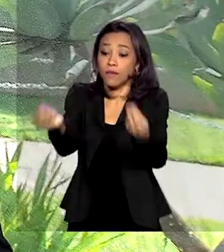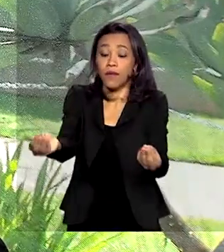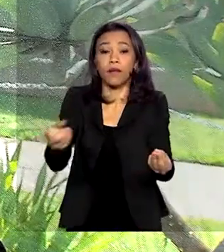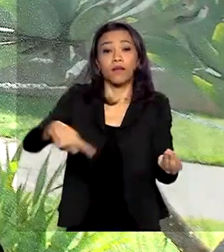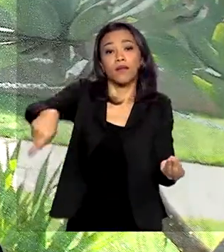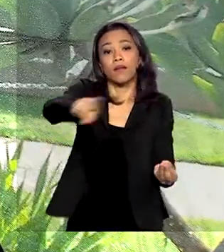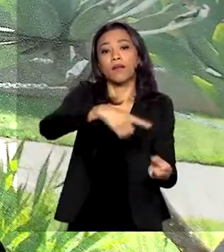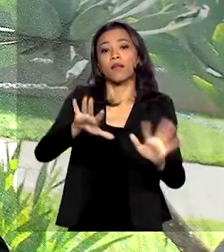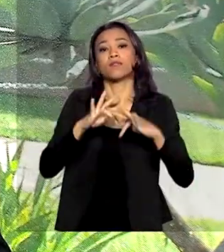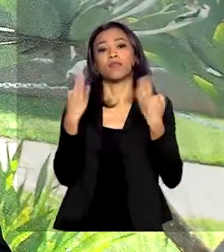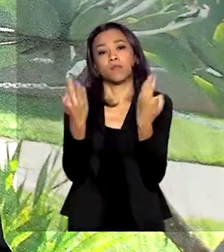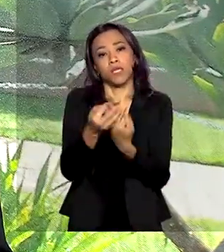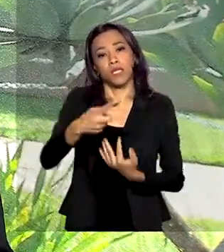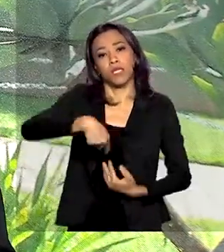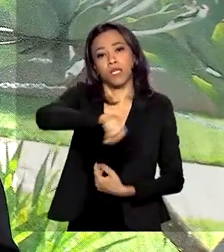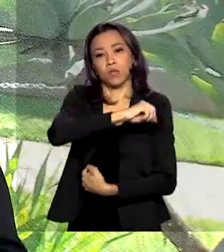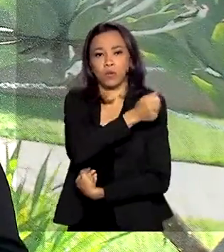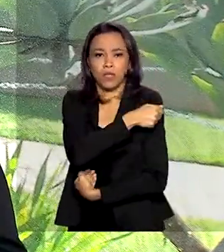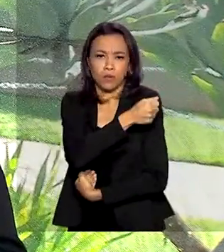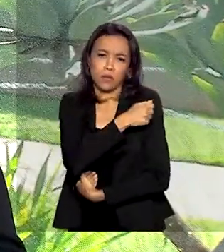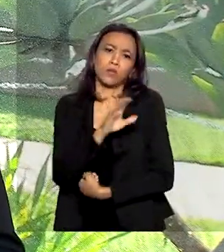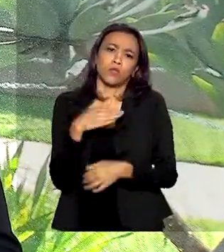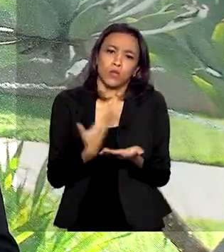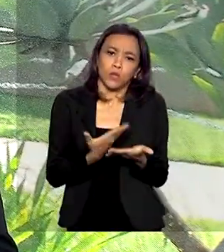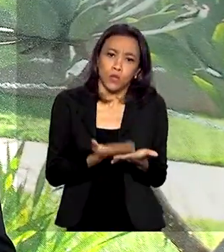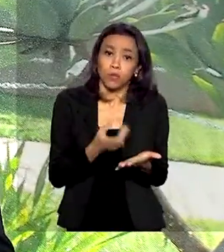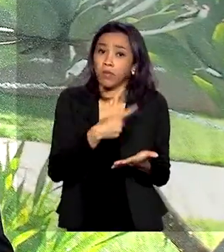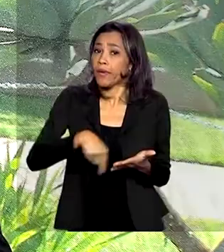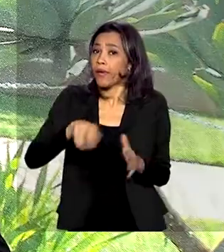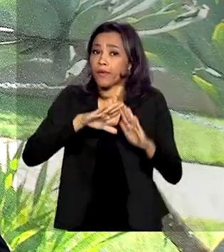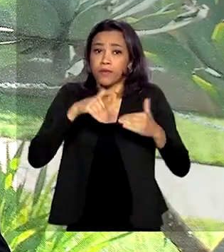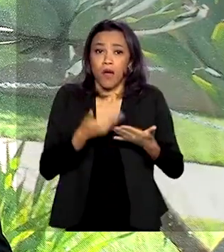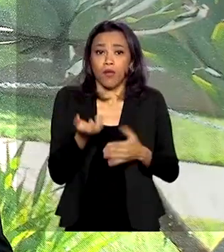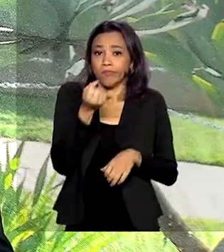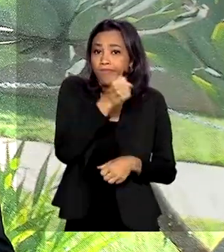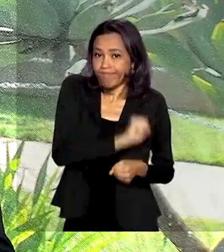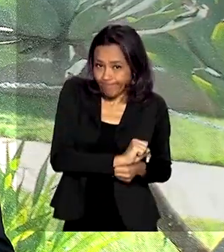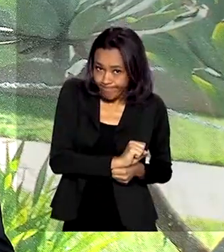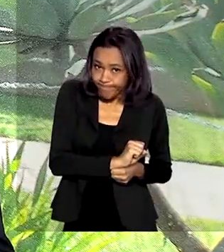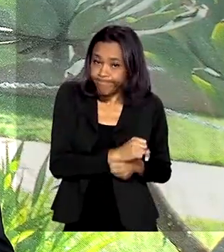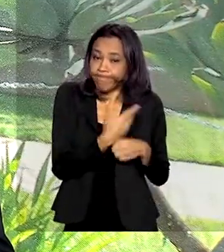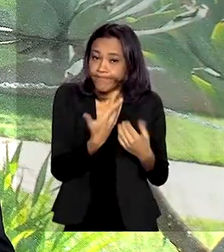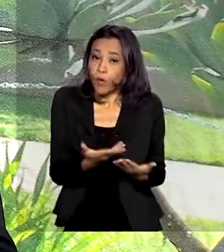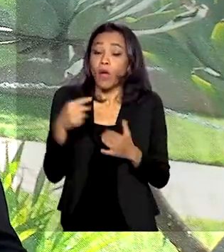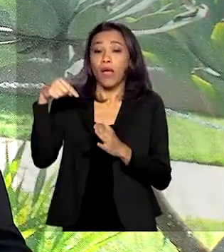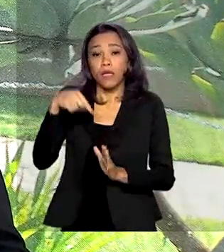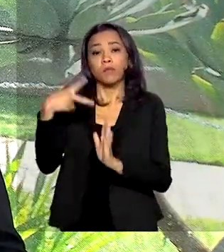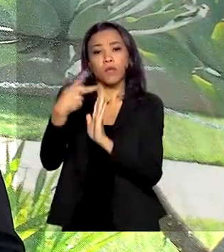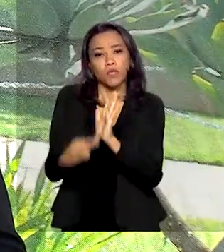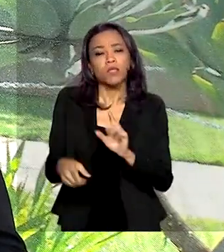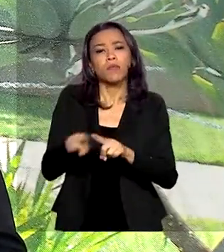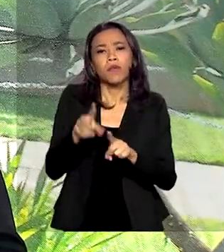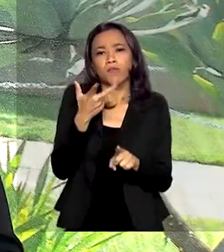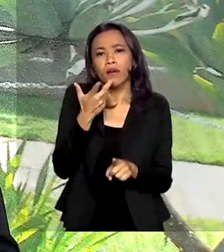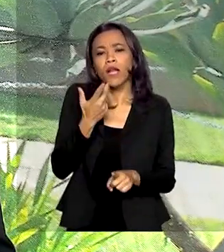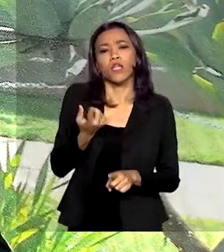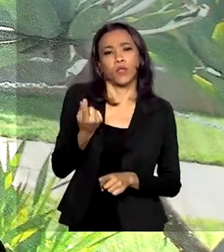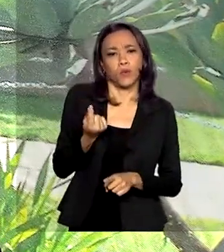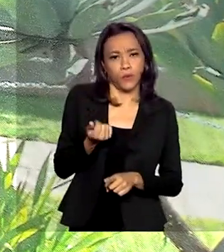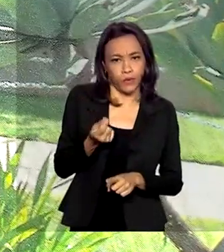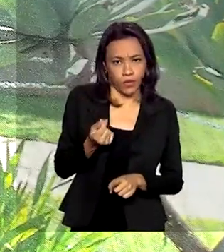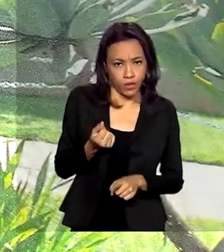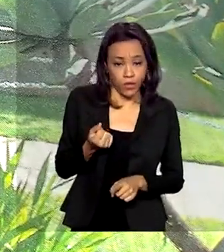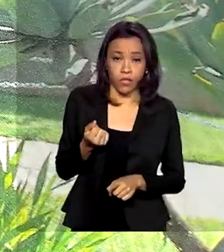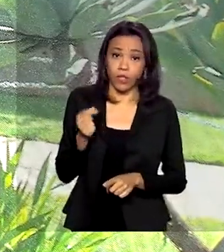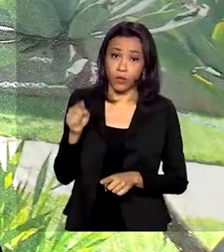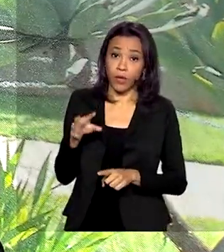famílias dos estudantes da rede pública que estão com as aulas suspensas. O projeto também prevê que o dinheiro do Programa Nacional de